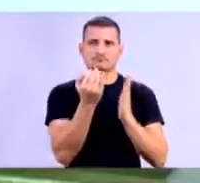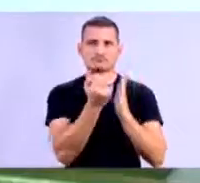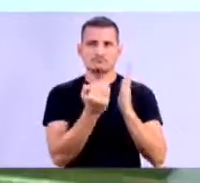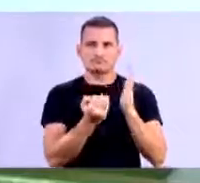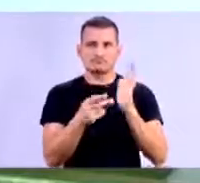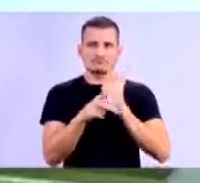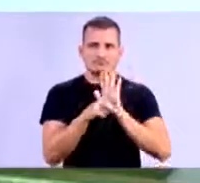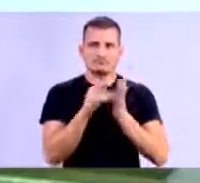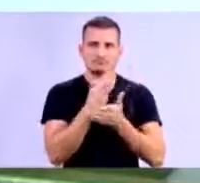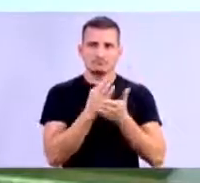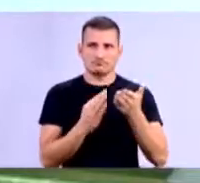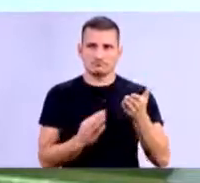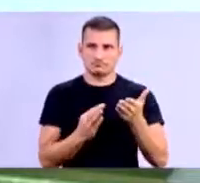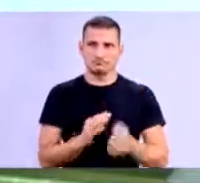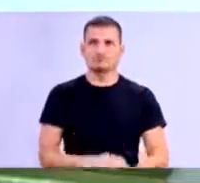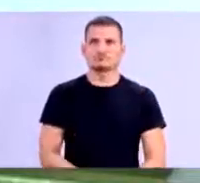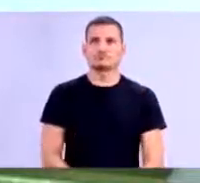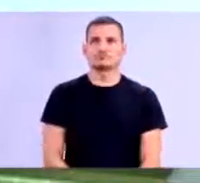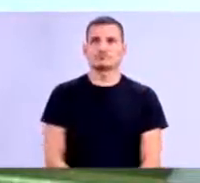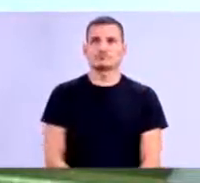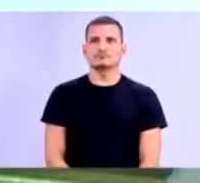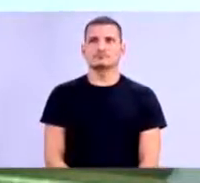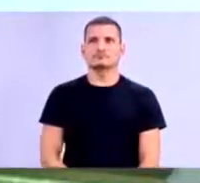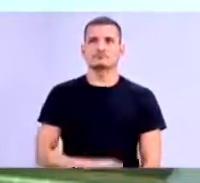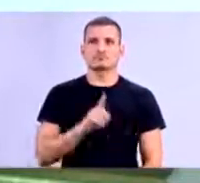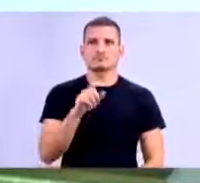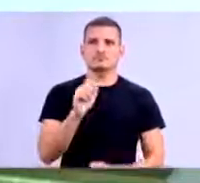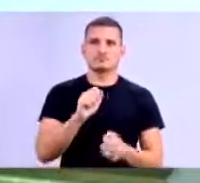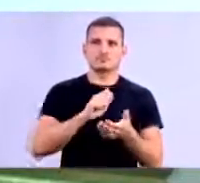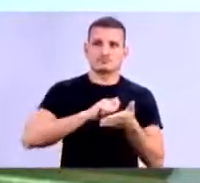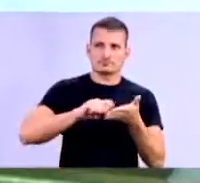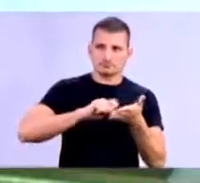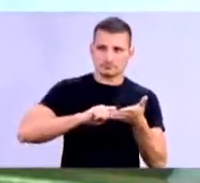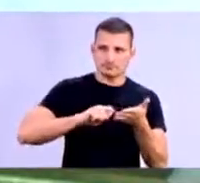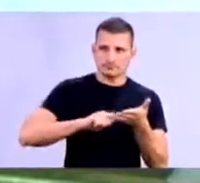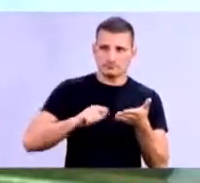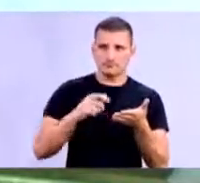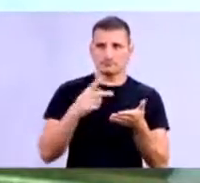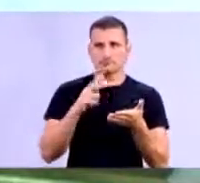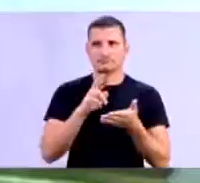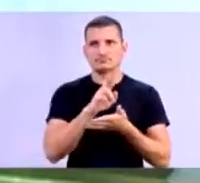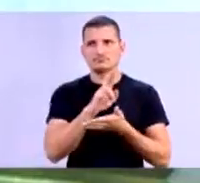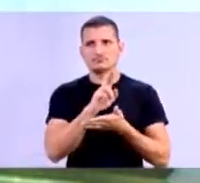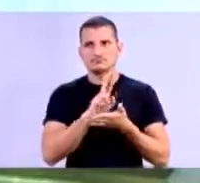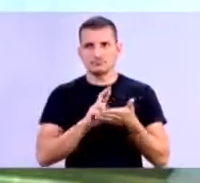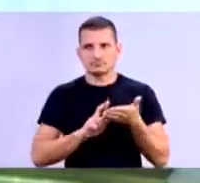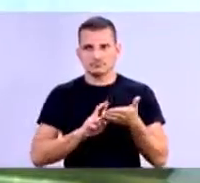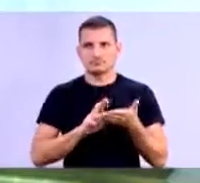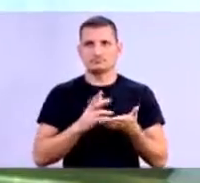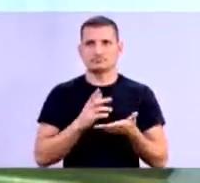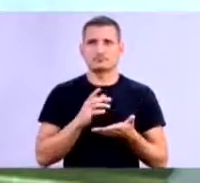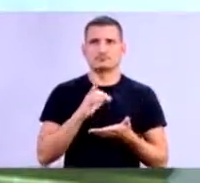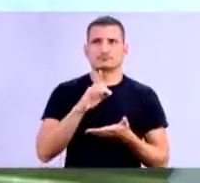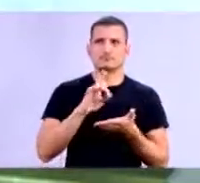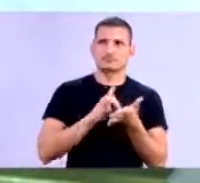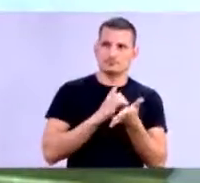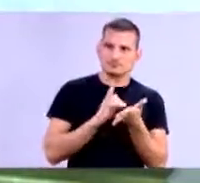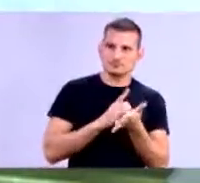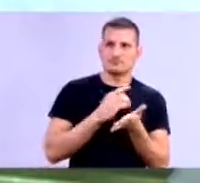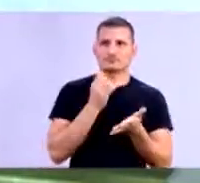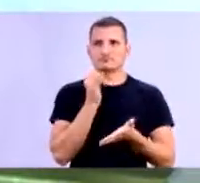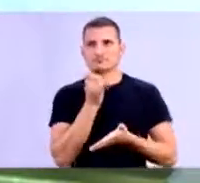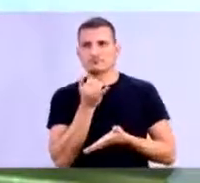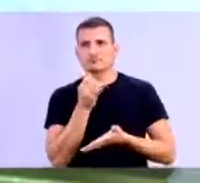próprias para um texto, para que você possa escrever essa sua redação, seja uma dissertação, uma